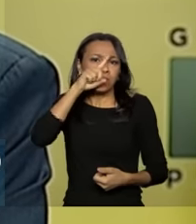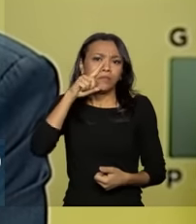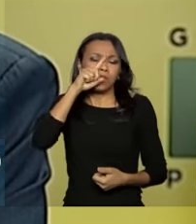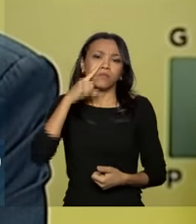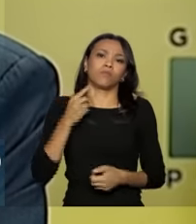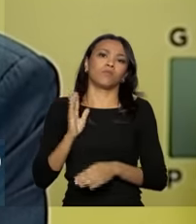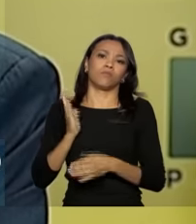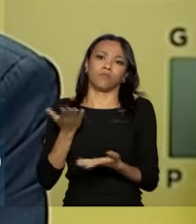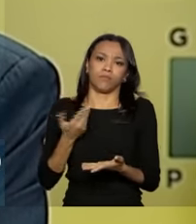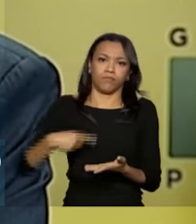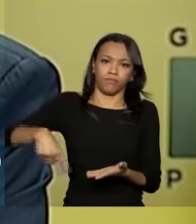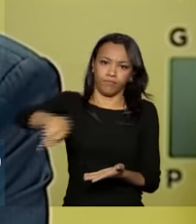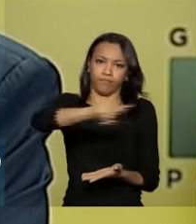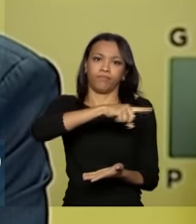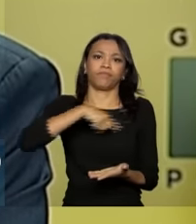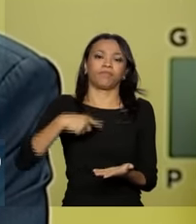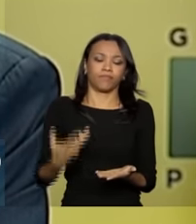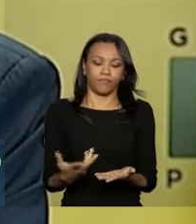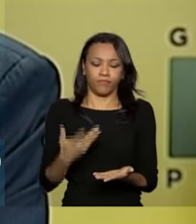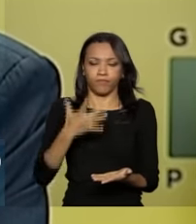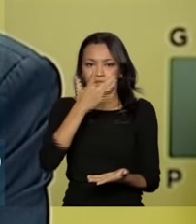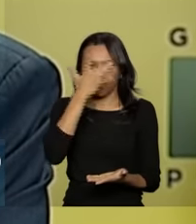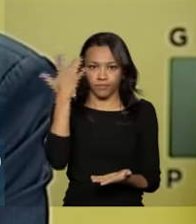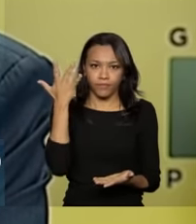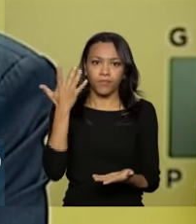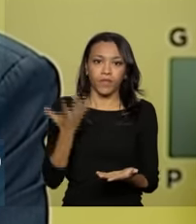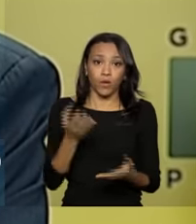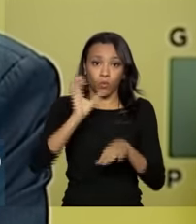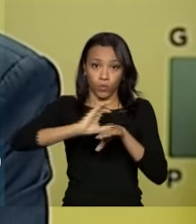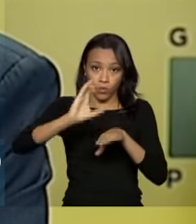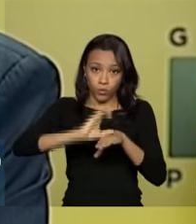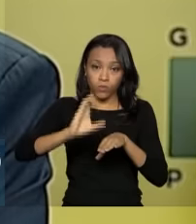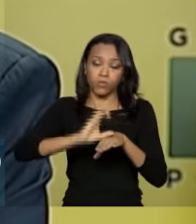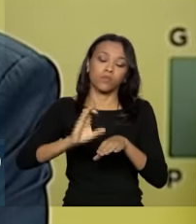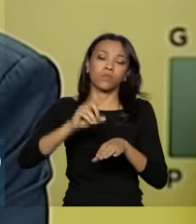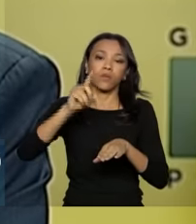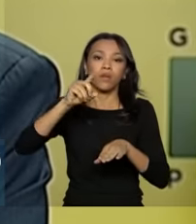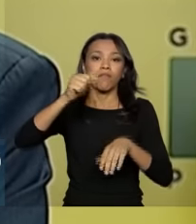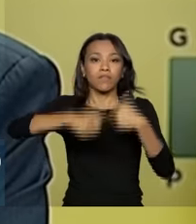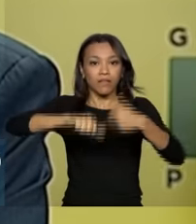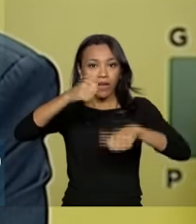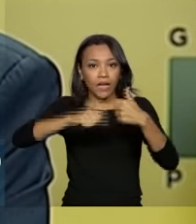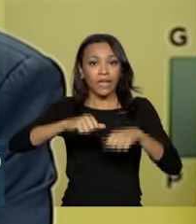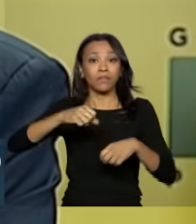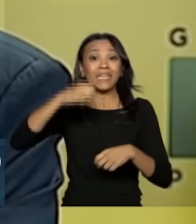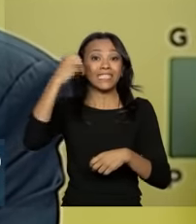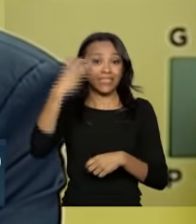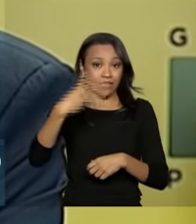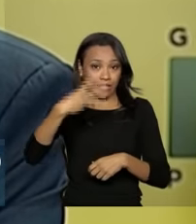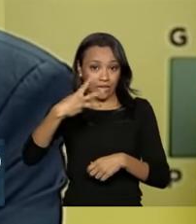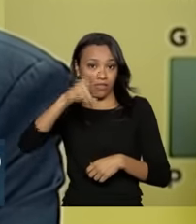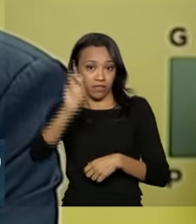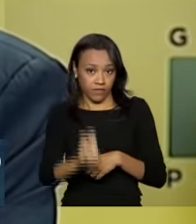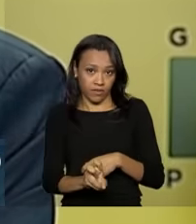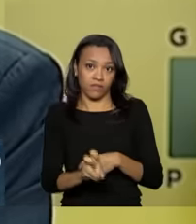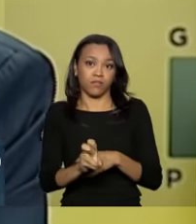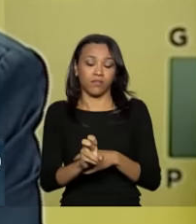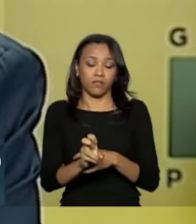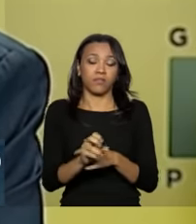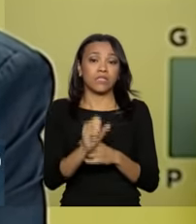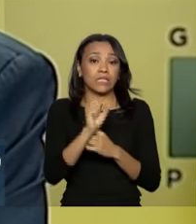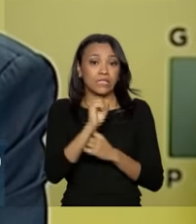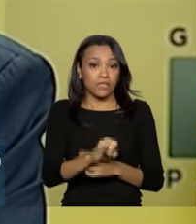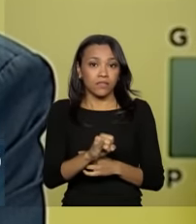avaliar 3 vezes ao longo do curso. O curso será avaliado, então, em 3 momentos, o que permitirá, se